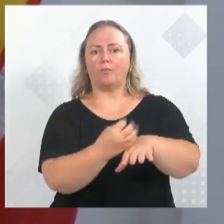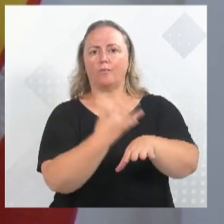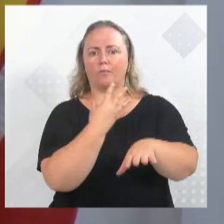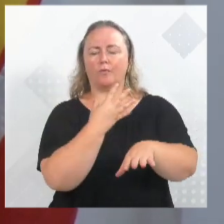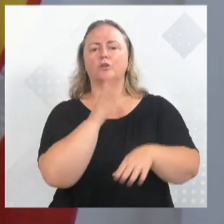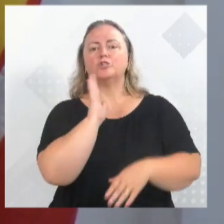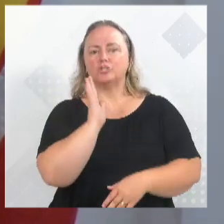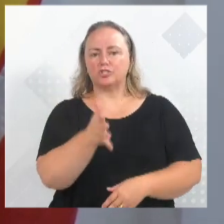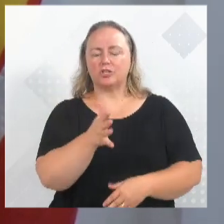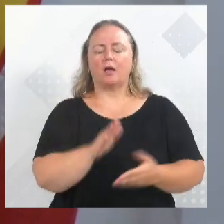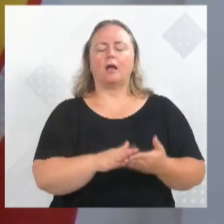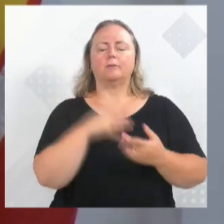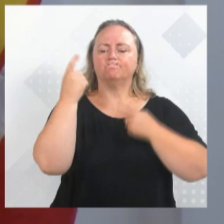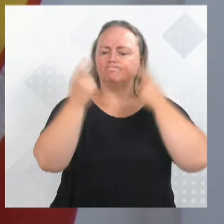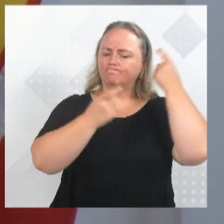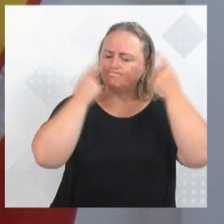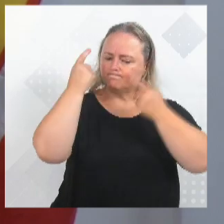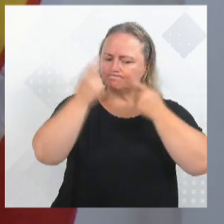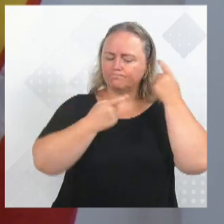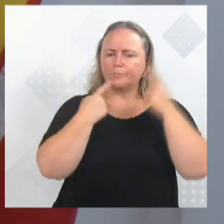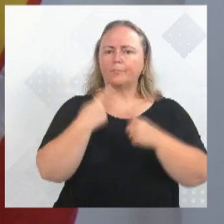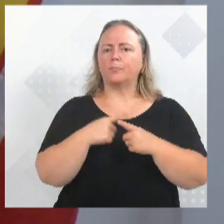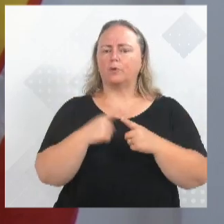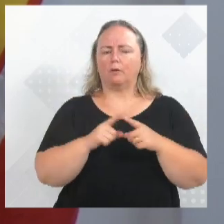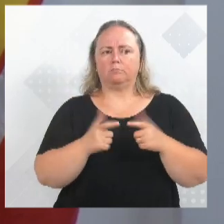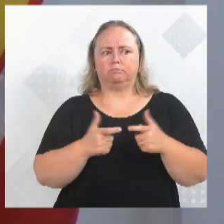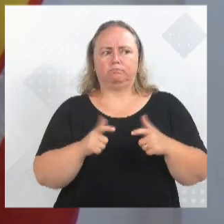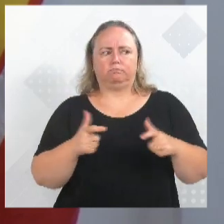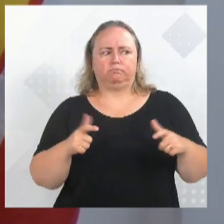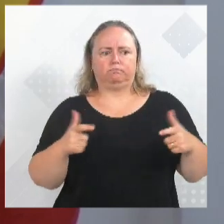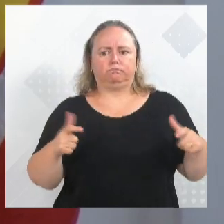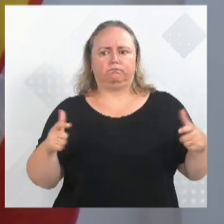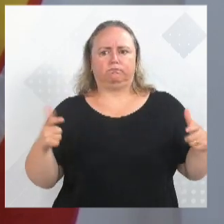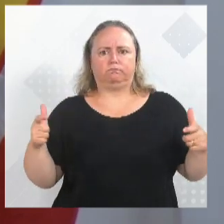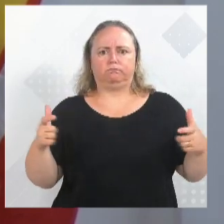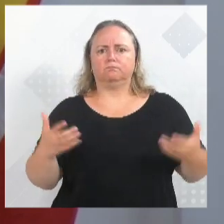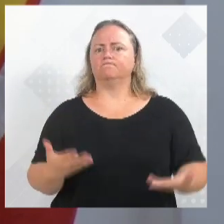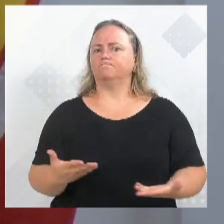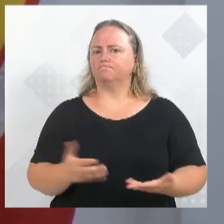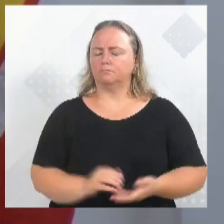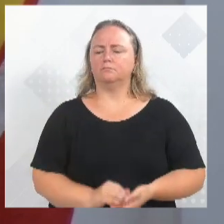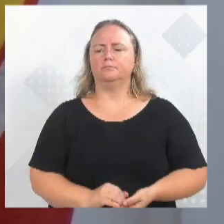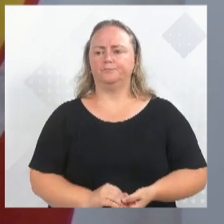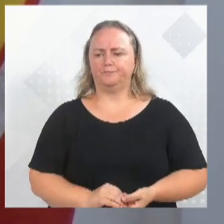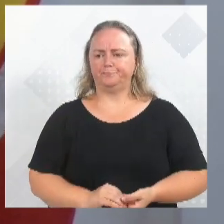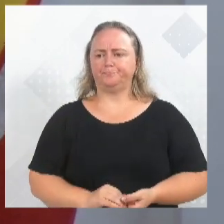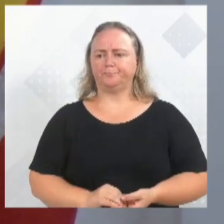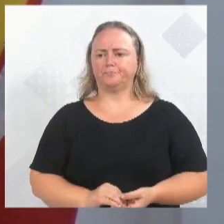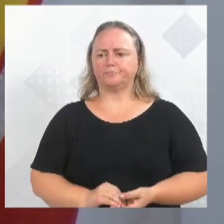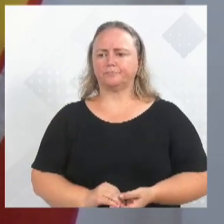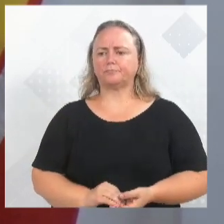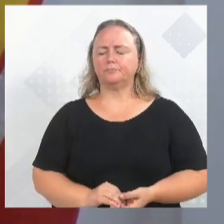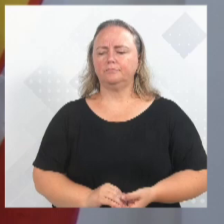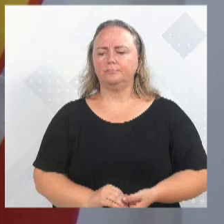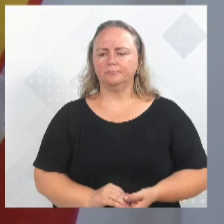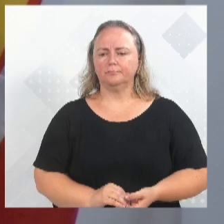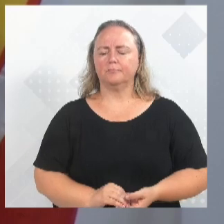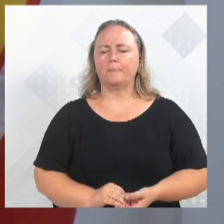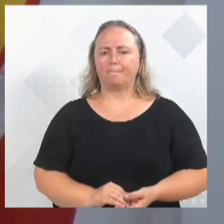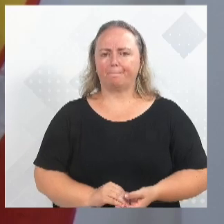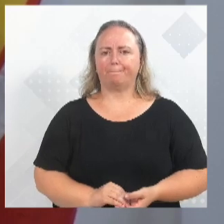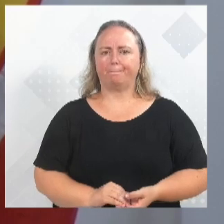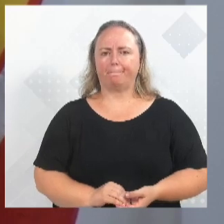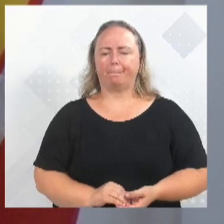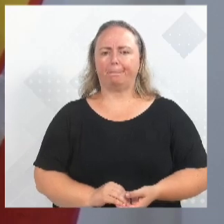preocupada com essa situação do do aumento de de números de de casos lá na região do Progresso agora eu quero